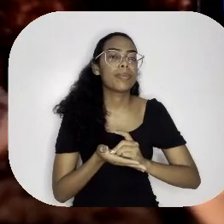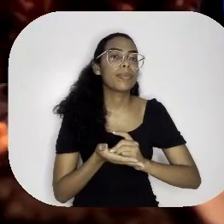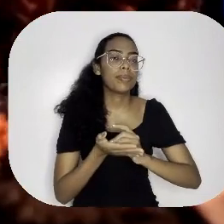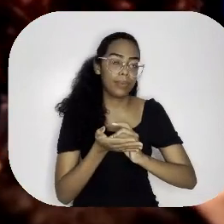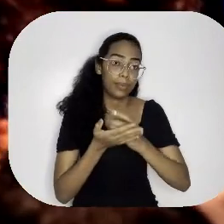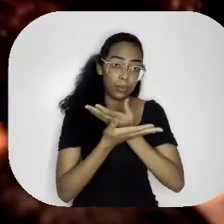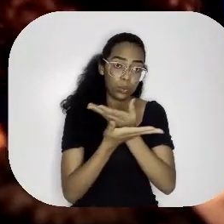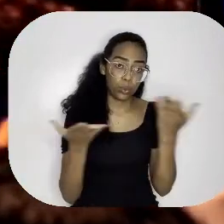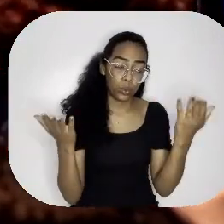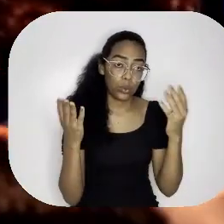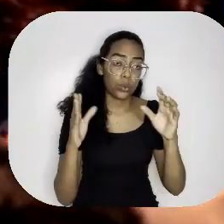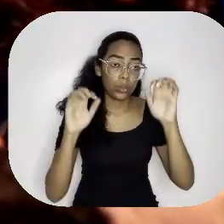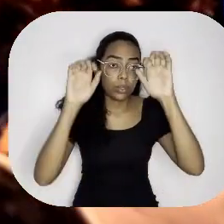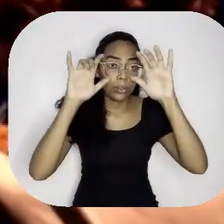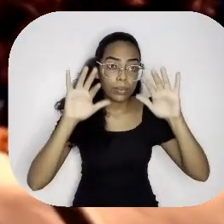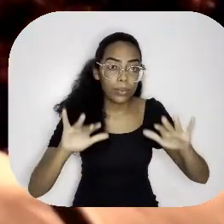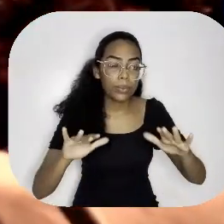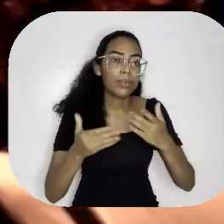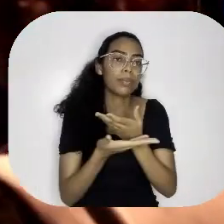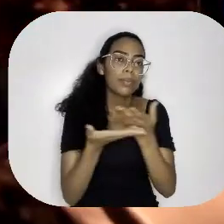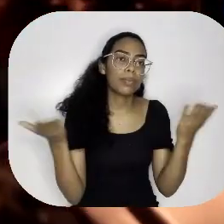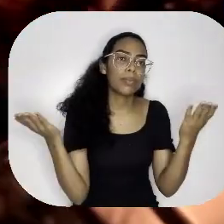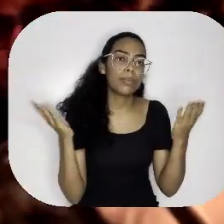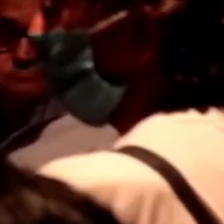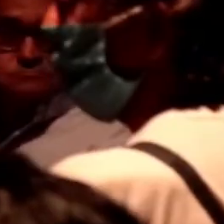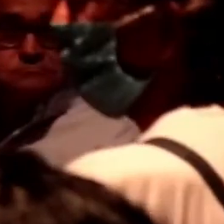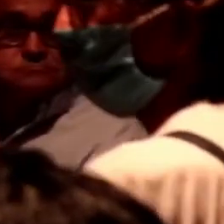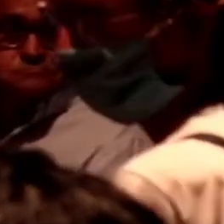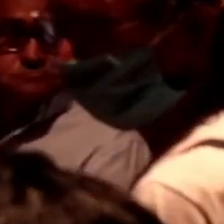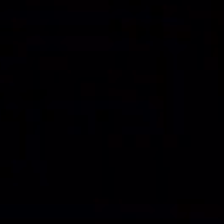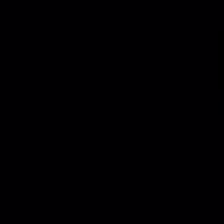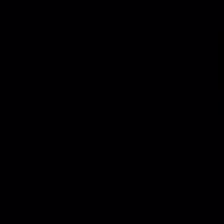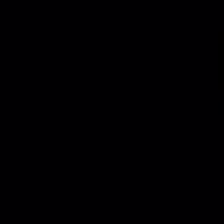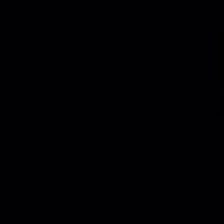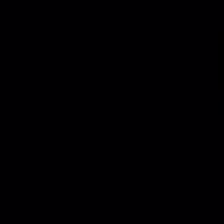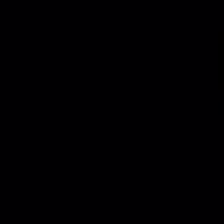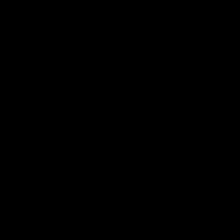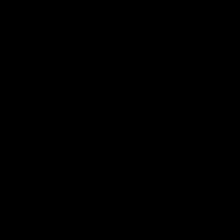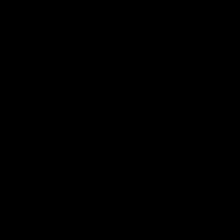coração. Obrigado, gente. Axé de luz a todos vocês. Gratidão, gratidão.